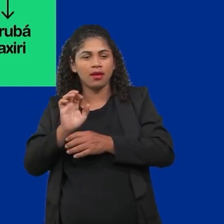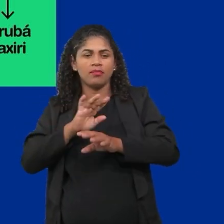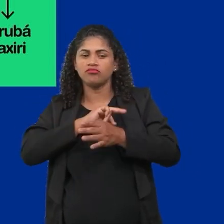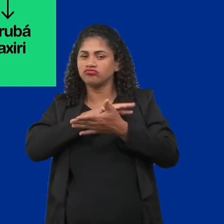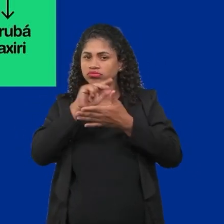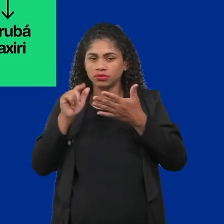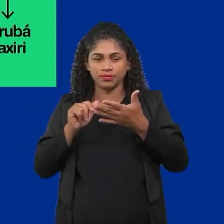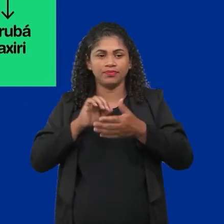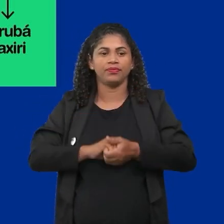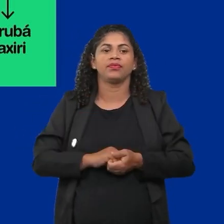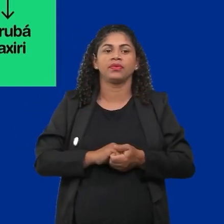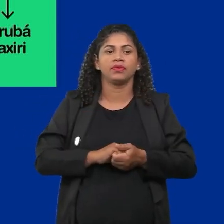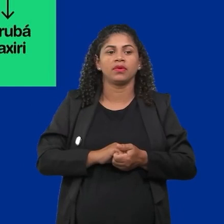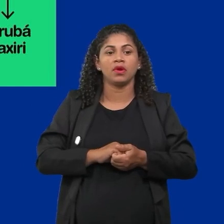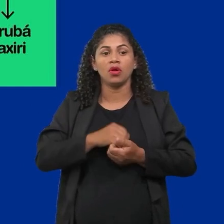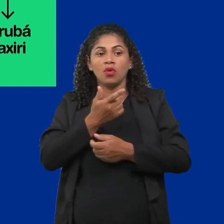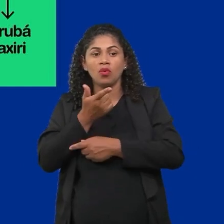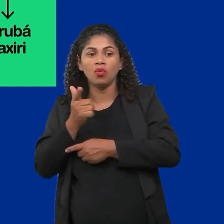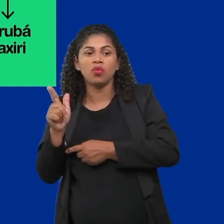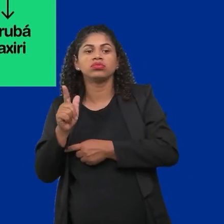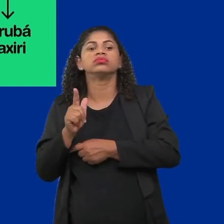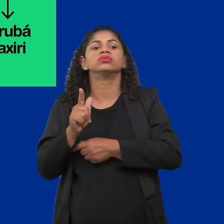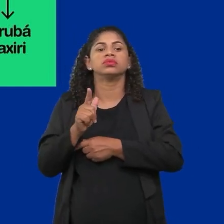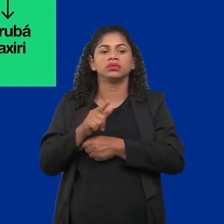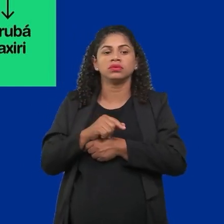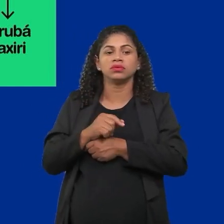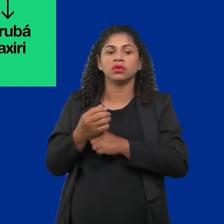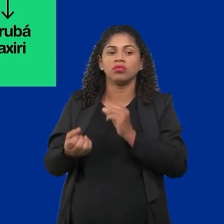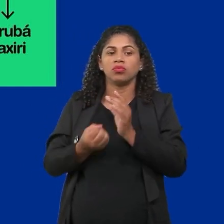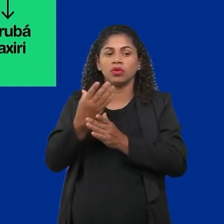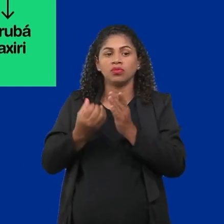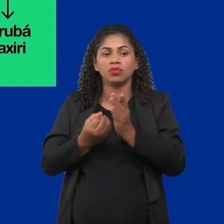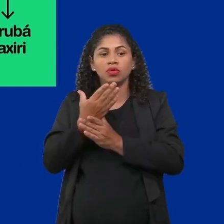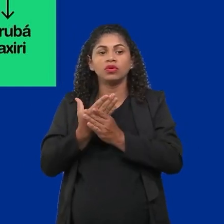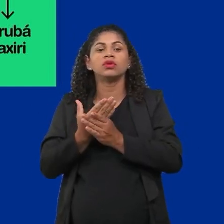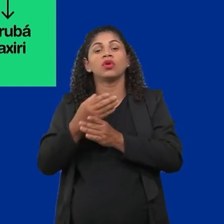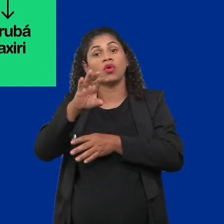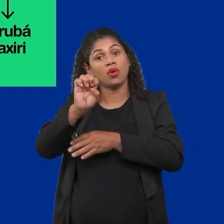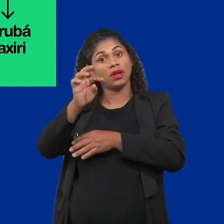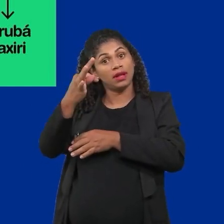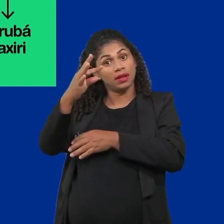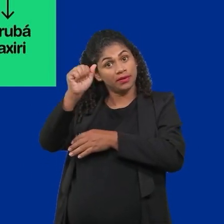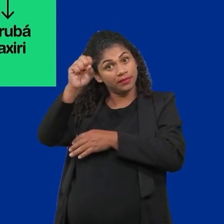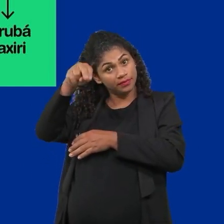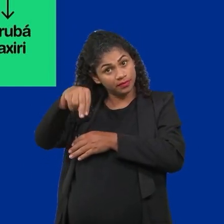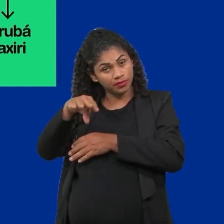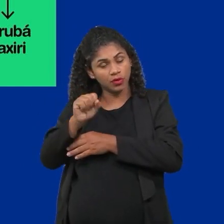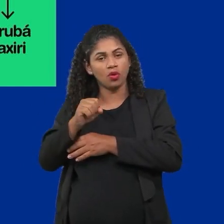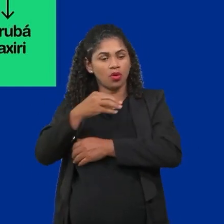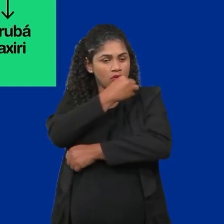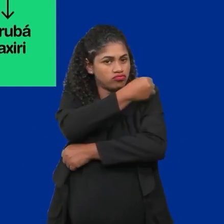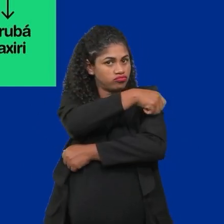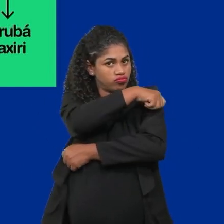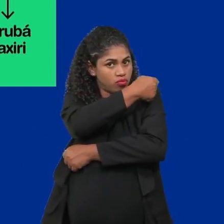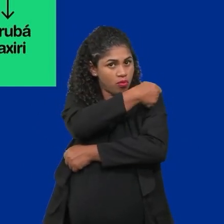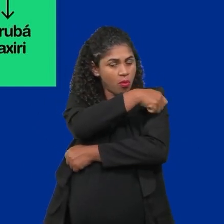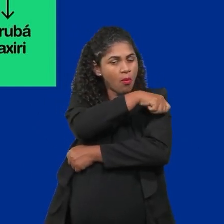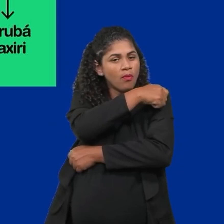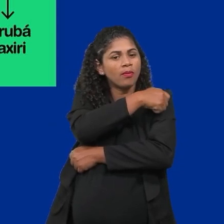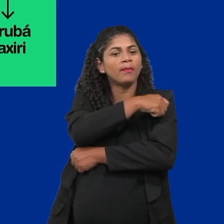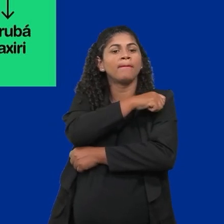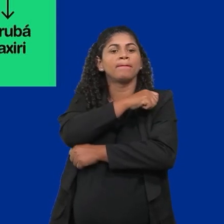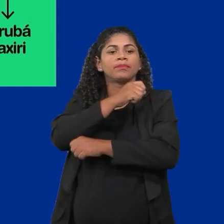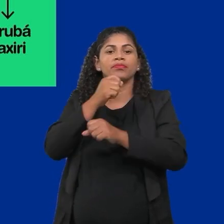de cerveja e vinhos, né, então ali a produção do etanol, né, do álcool, né, mais o